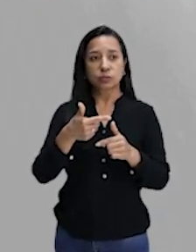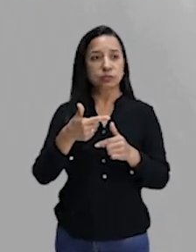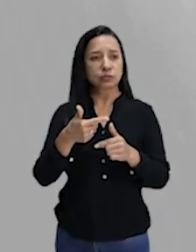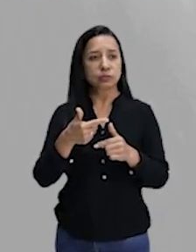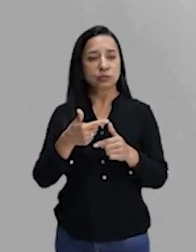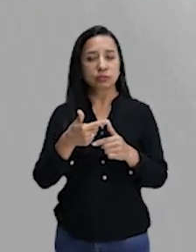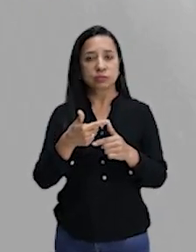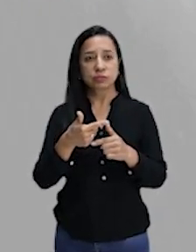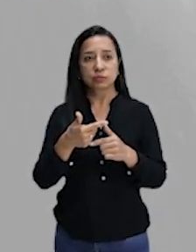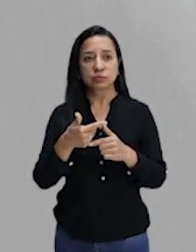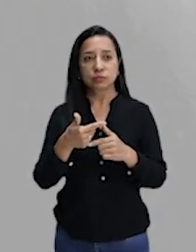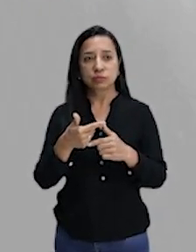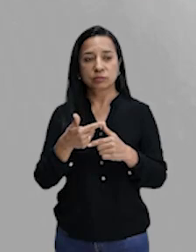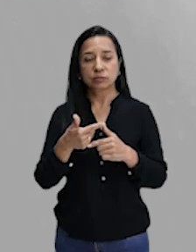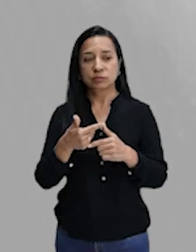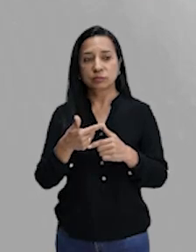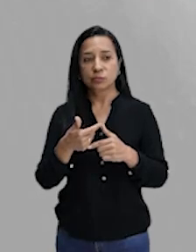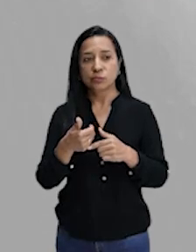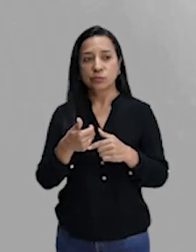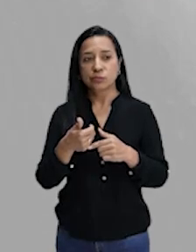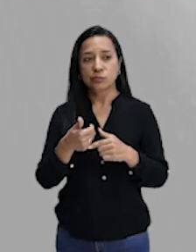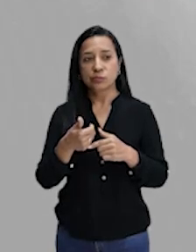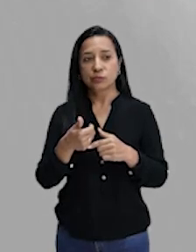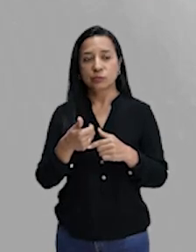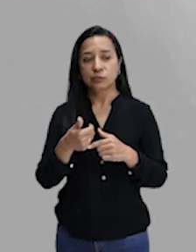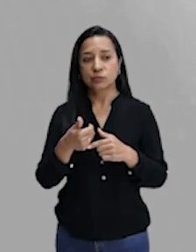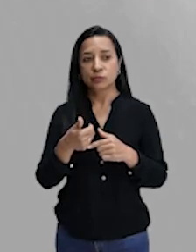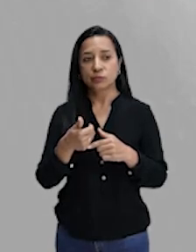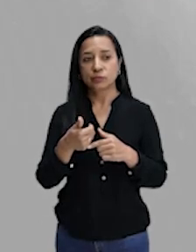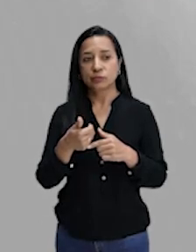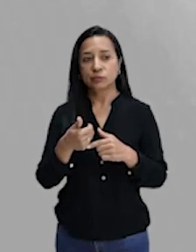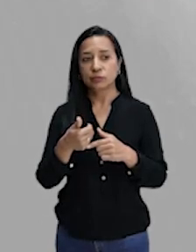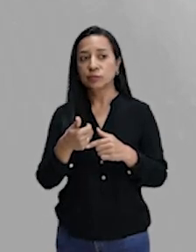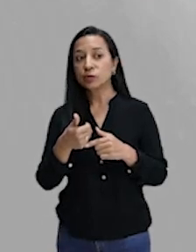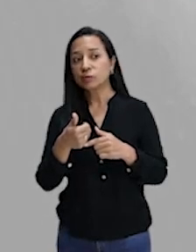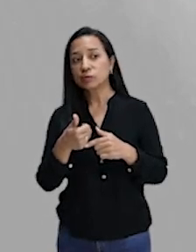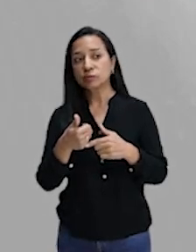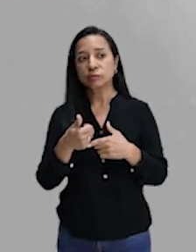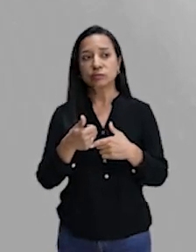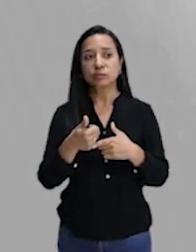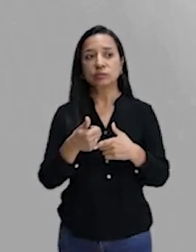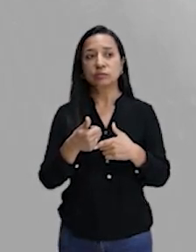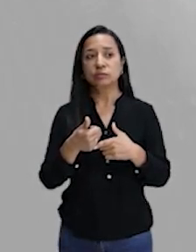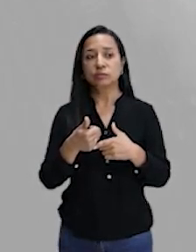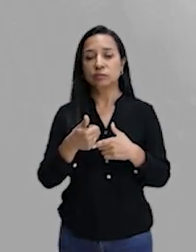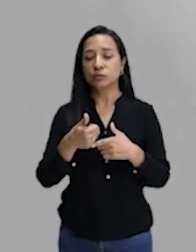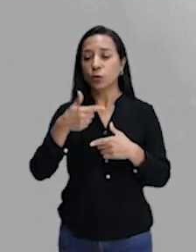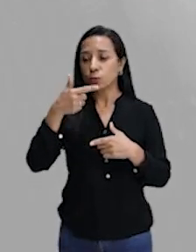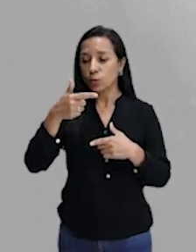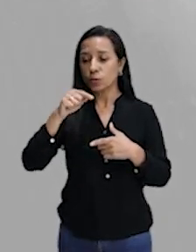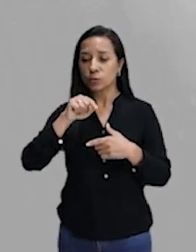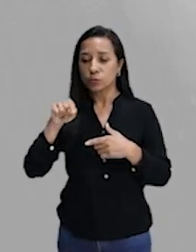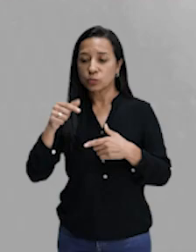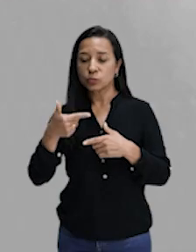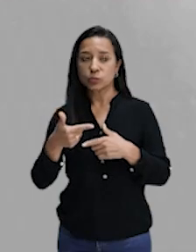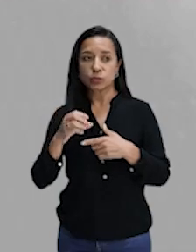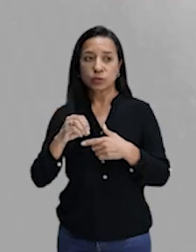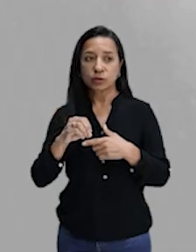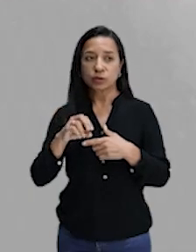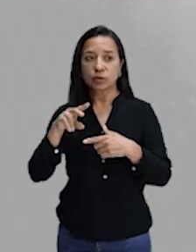0,2 amperes né que a unidade de corrente elétrica